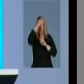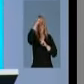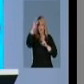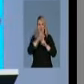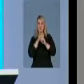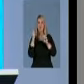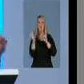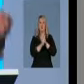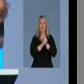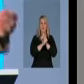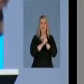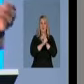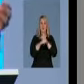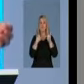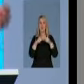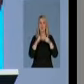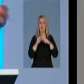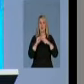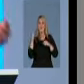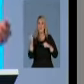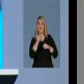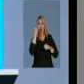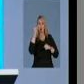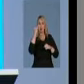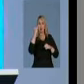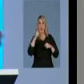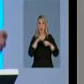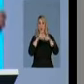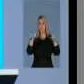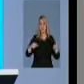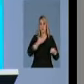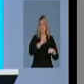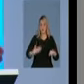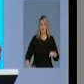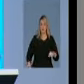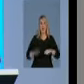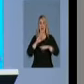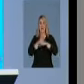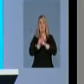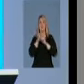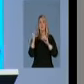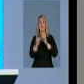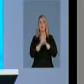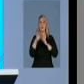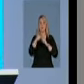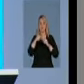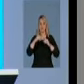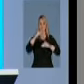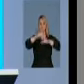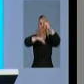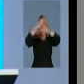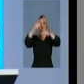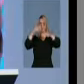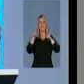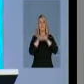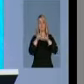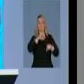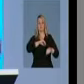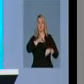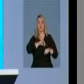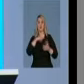Tem que ter uma política de assistência, inclusive com valorização do servidor público da assistência social, que sequer tem plano de cargos e salários hoje. Então, o compromisso é muito